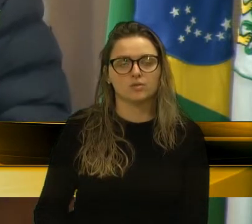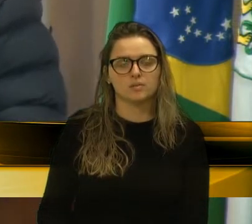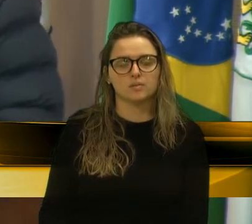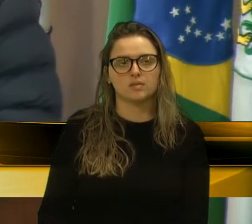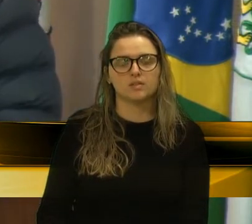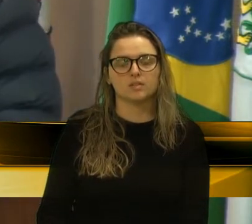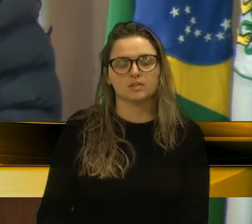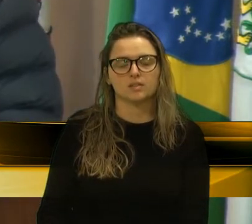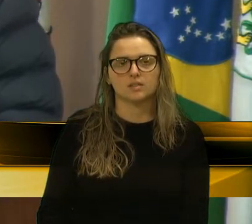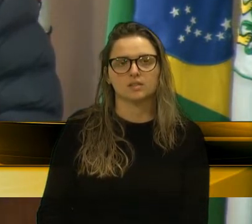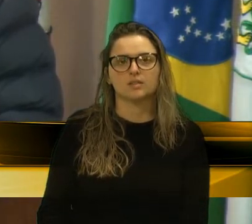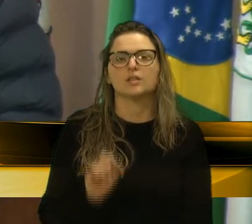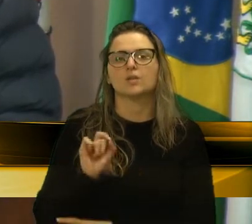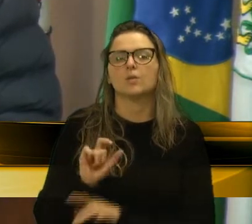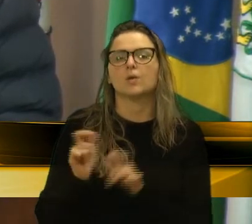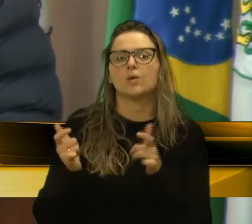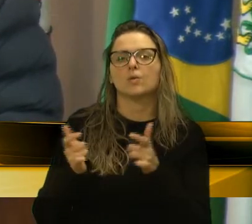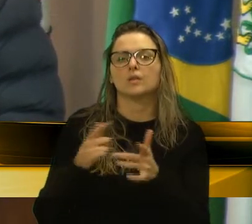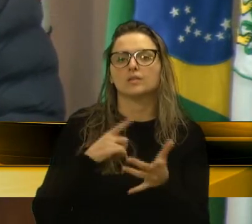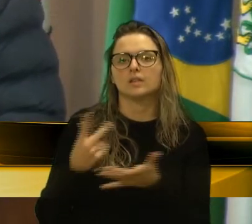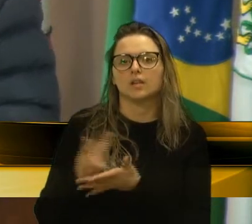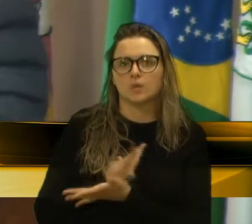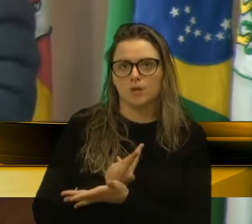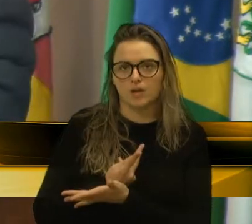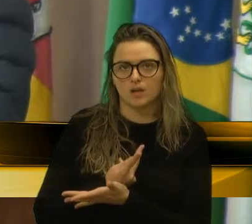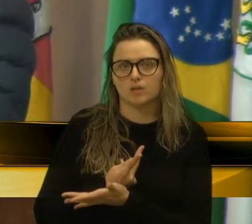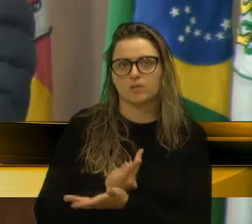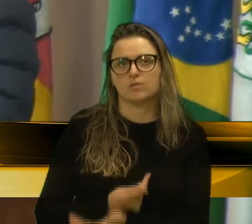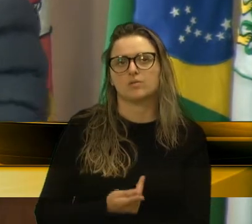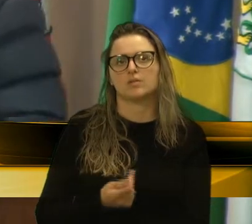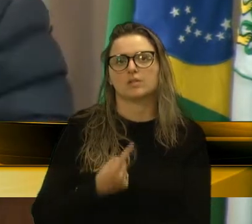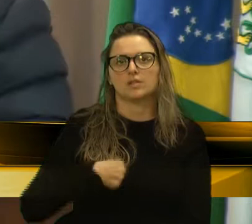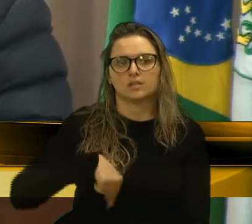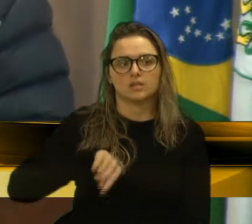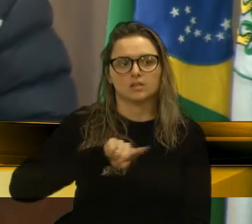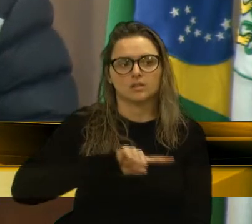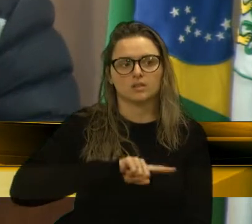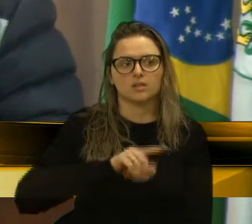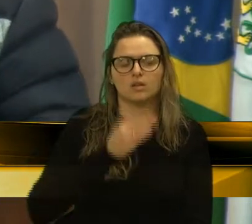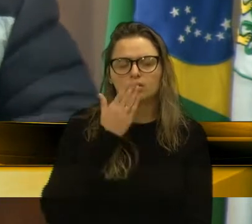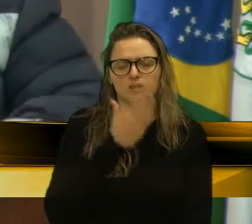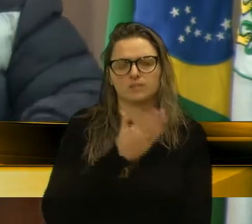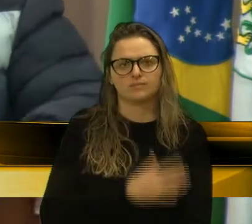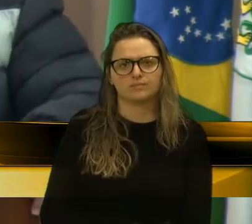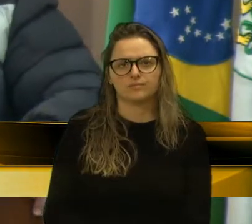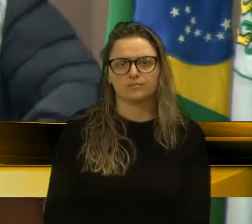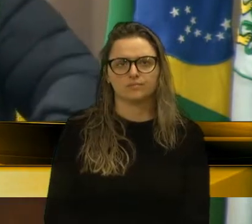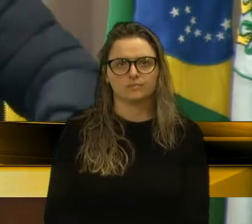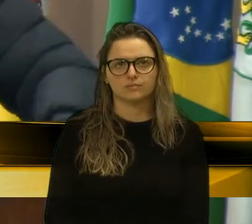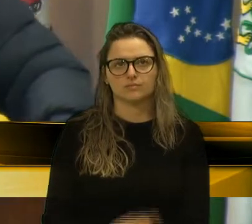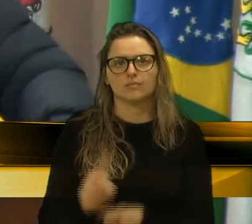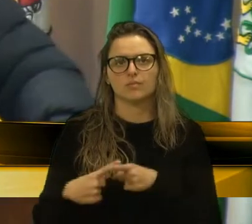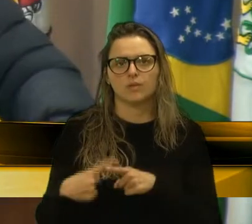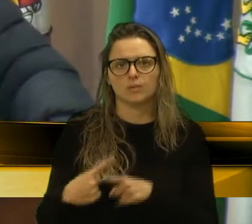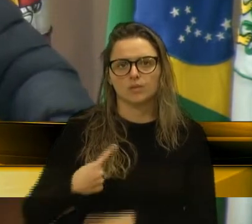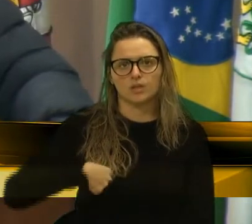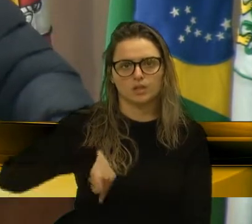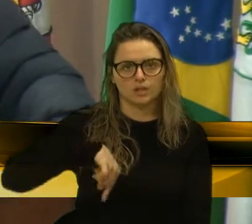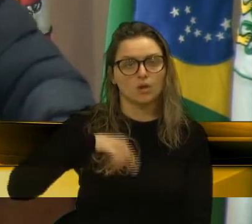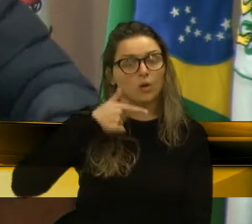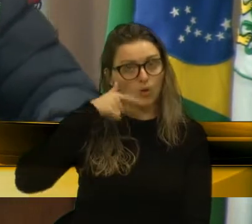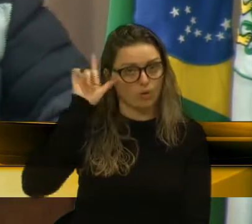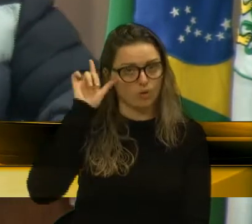aonde está o erro da comissão, no caso nós que estamos à frente, porque ontem